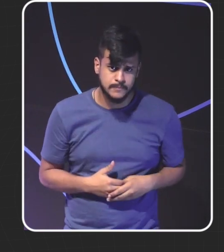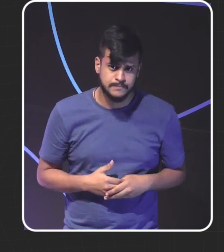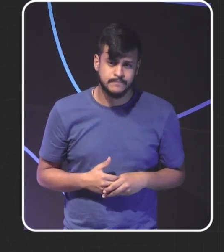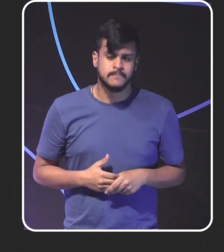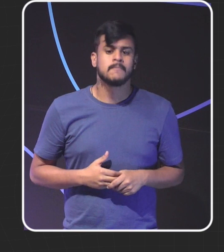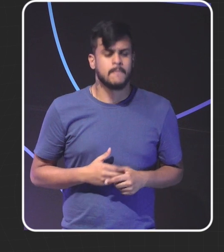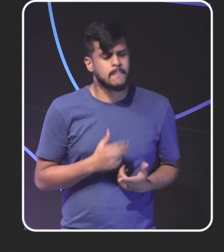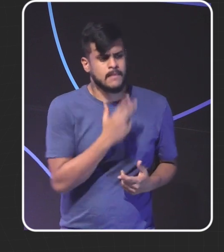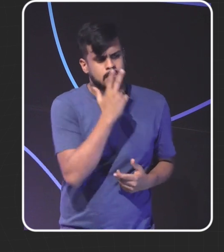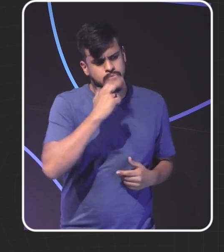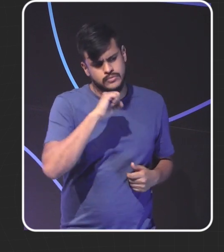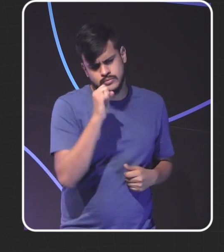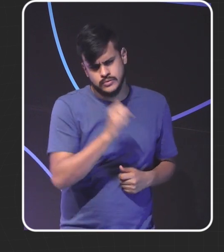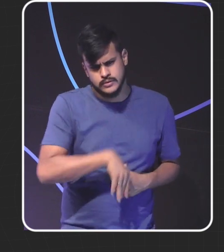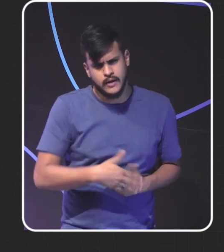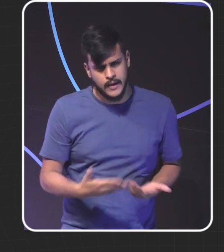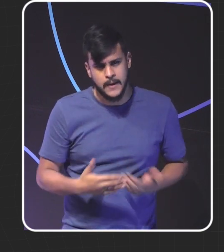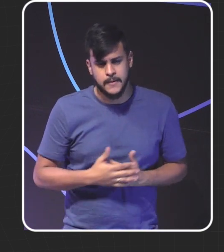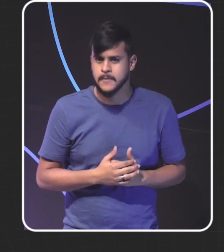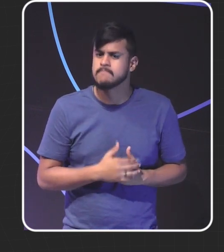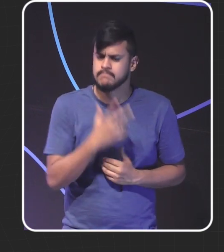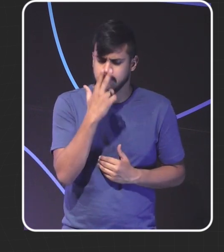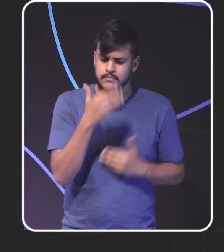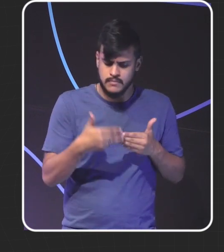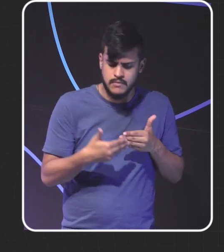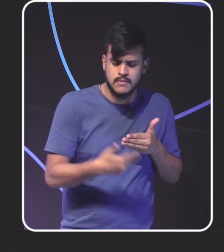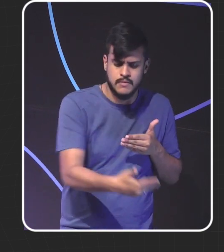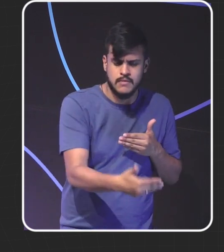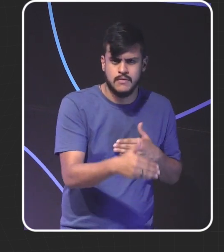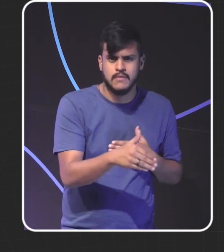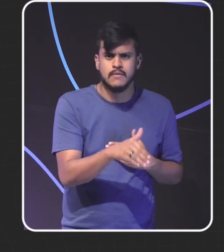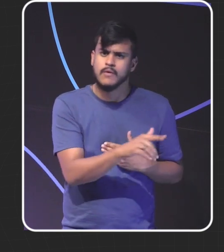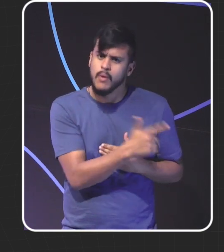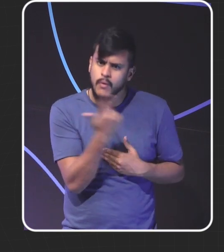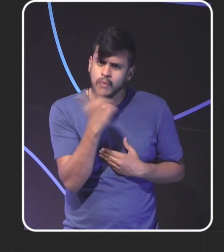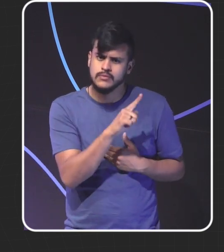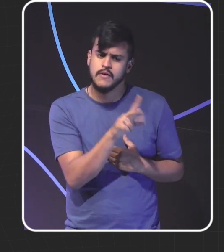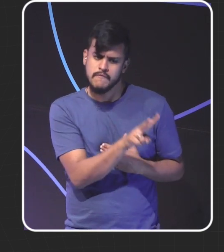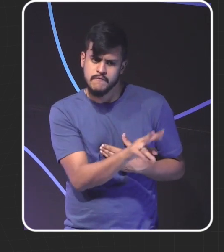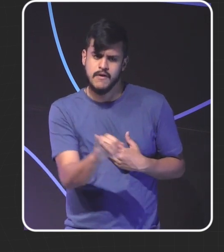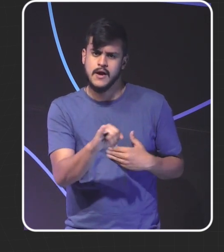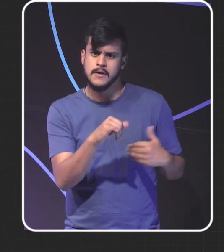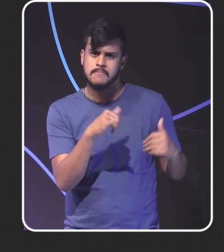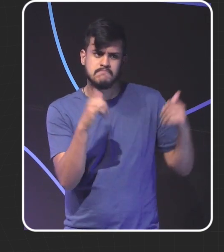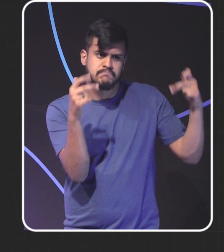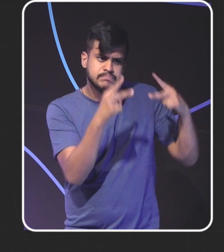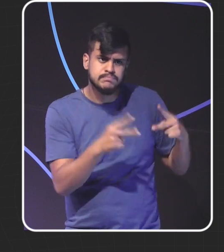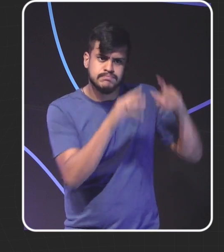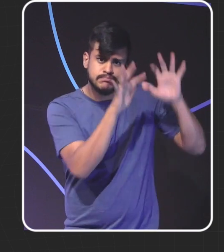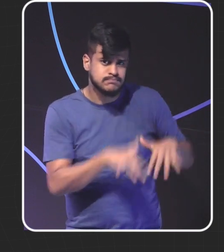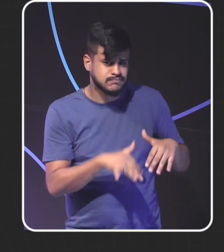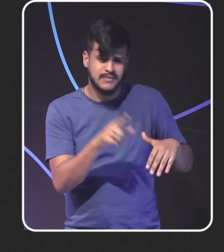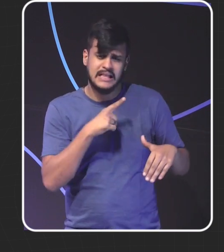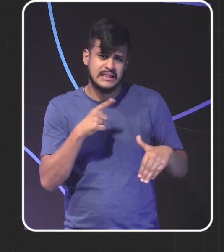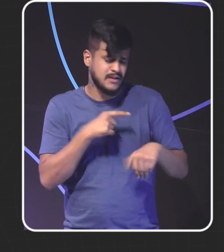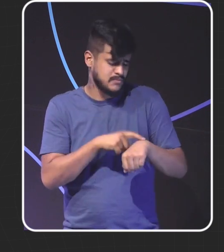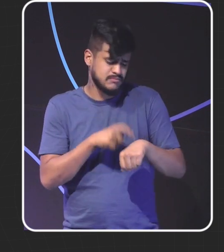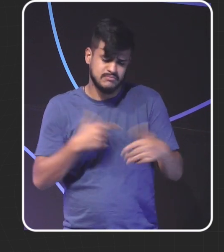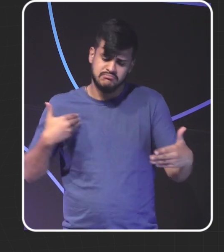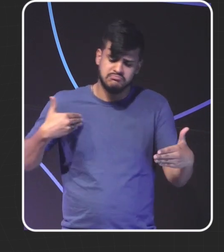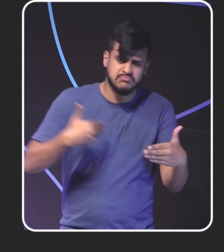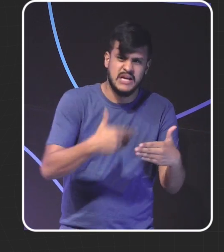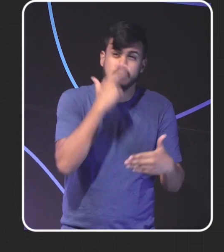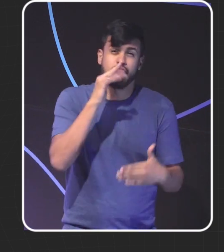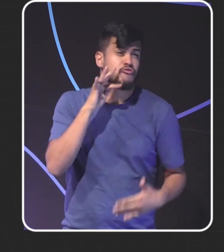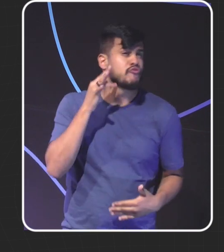aplicação que vai ser possível de ser desenvolvida assim num curto e médio prazo, assim, eu nem vejo